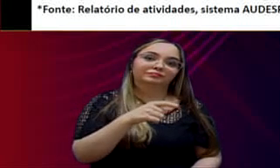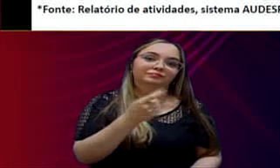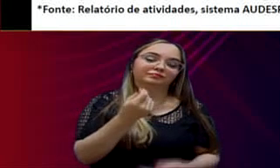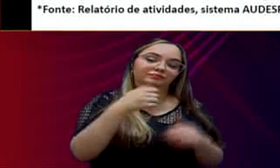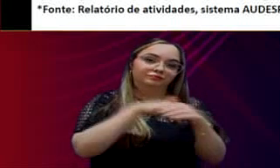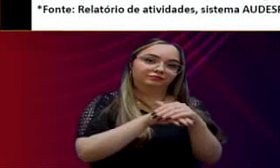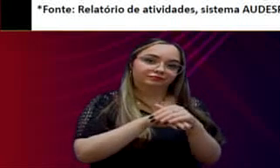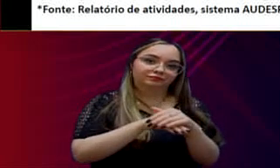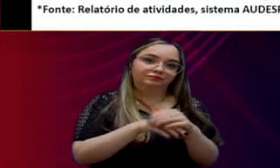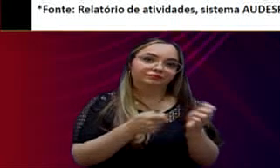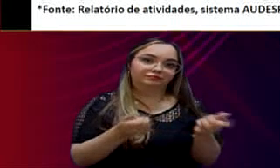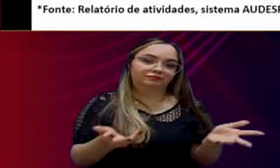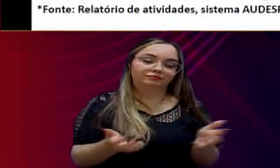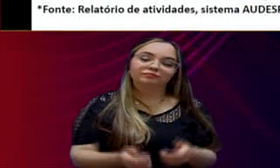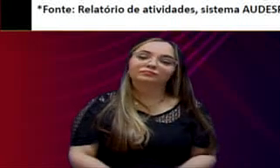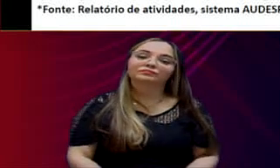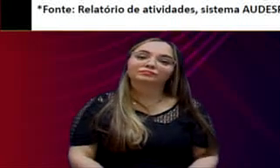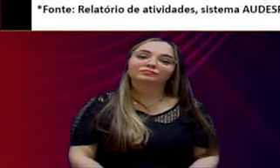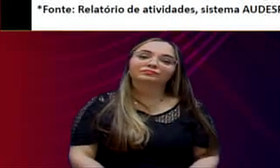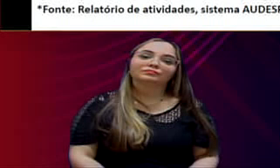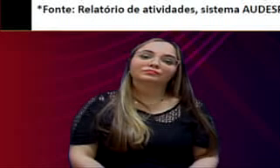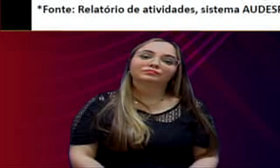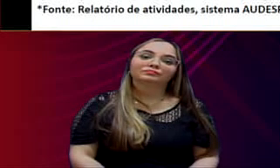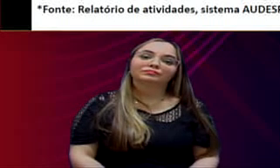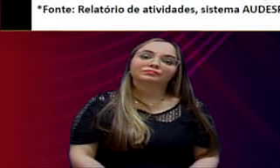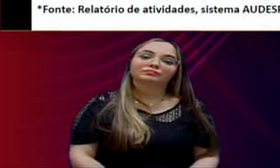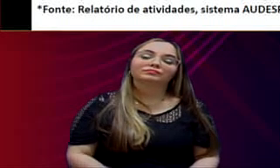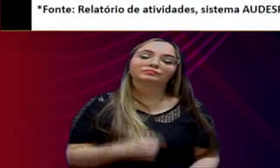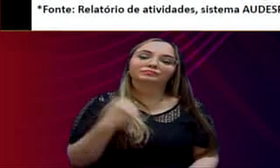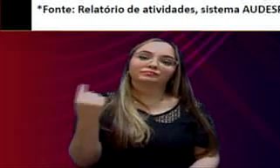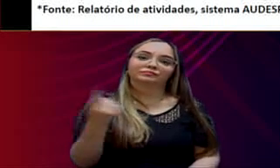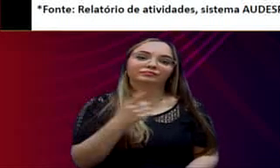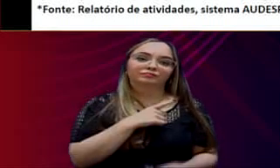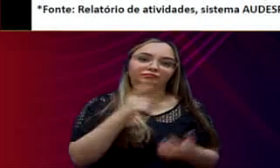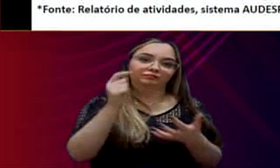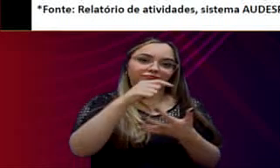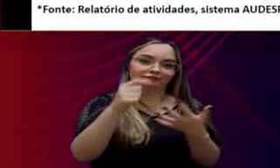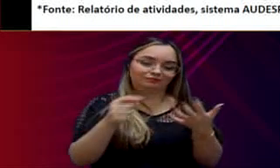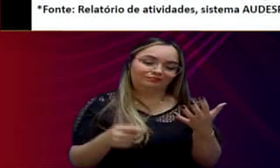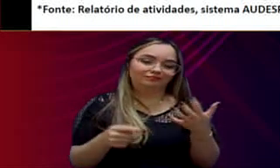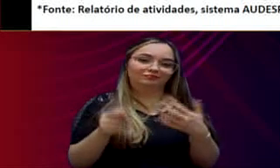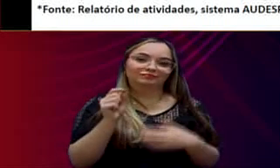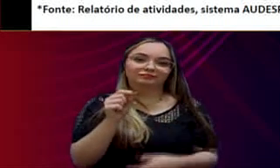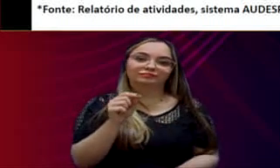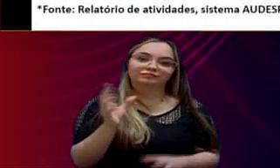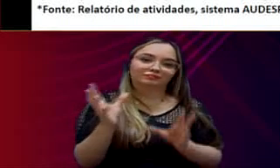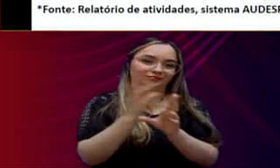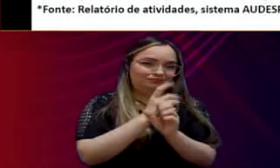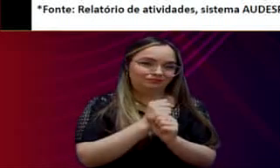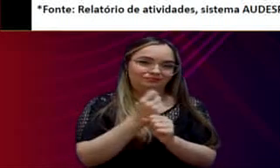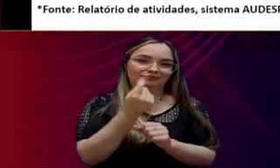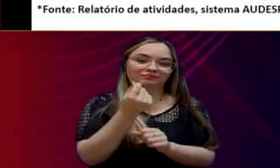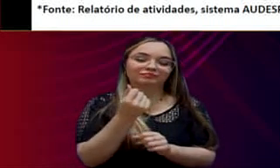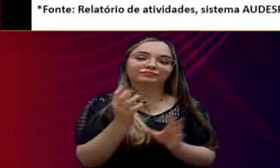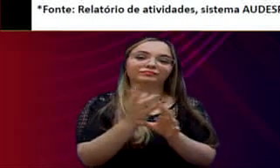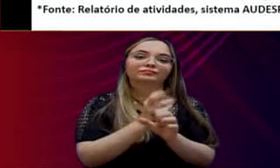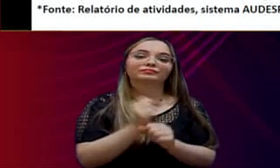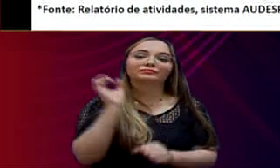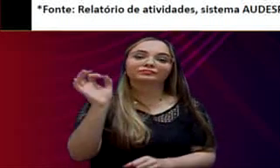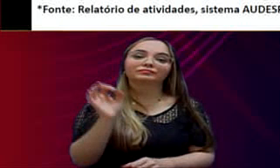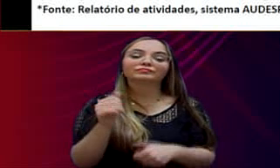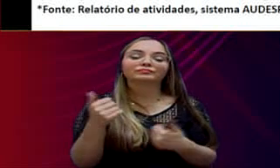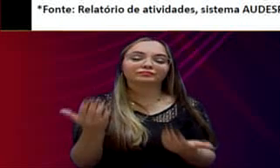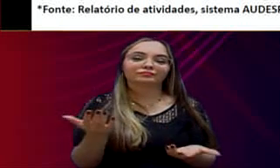capital nós temos um indicador do programa que é total de receitas arrecadadas é um percentual